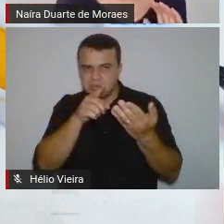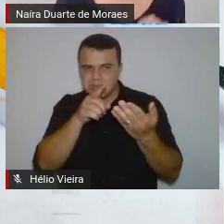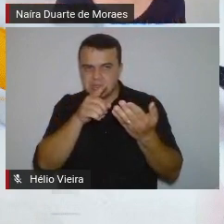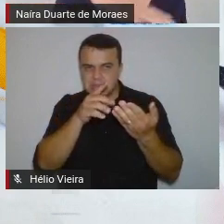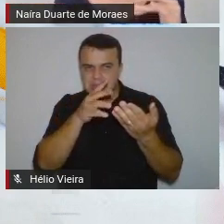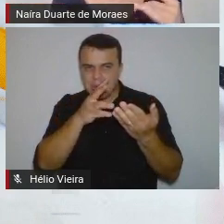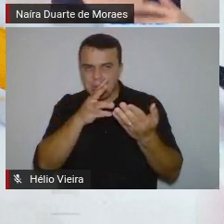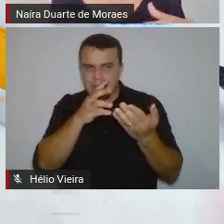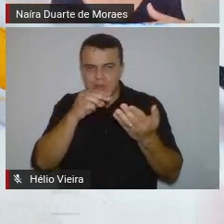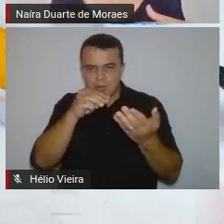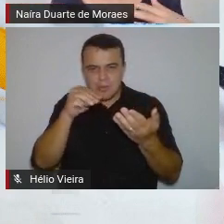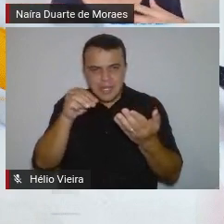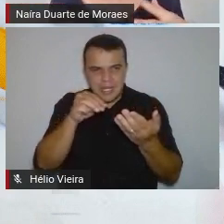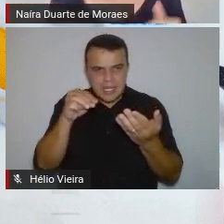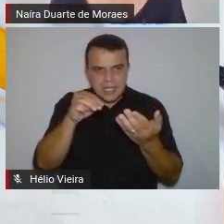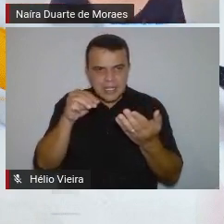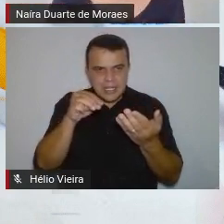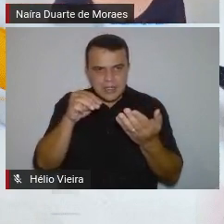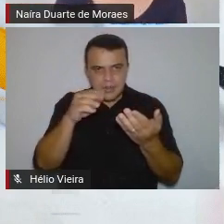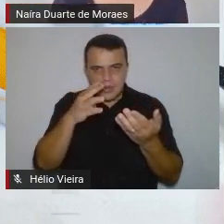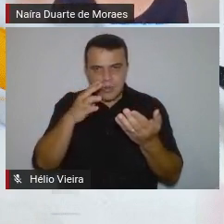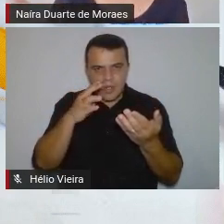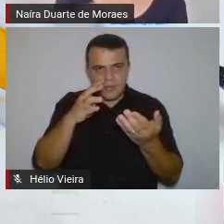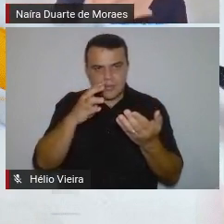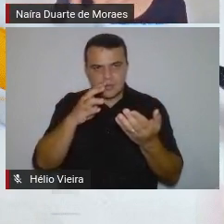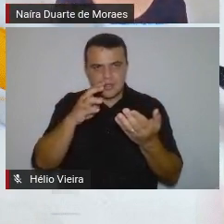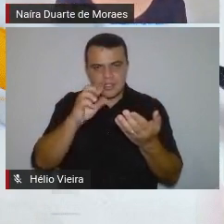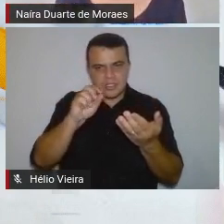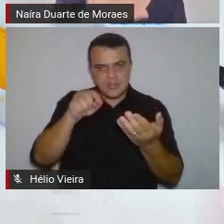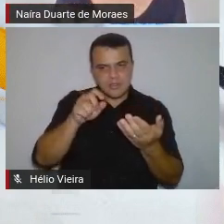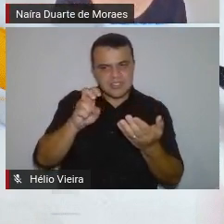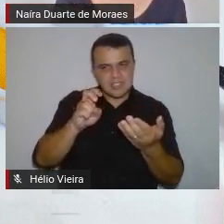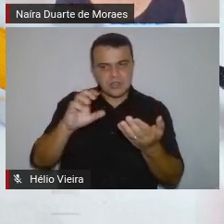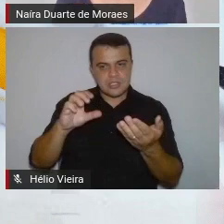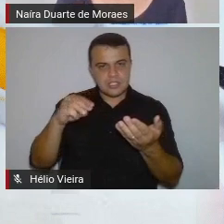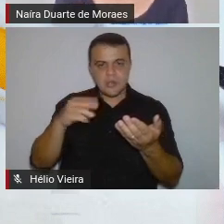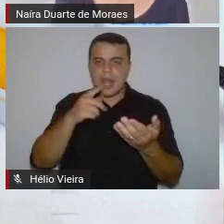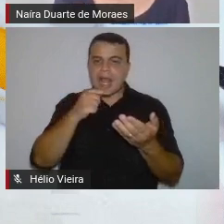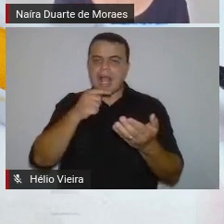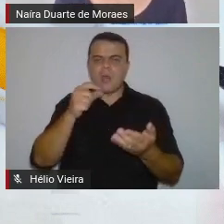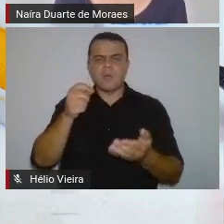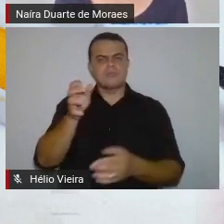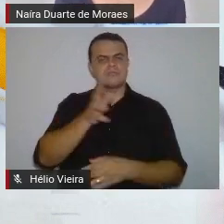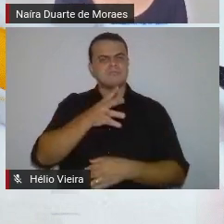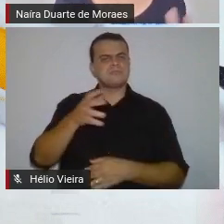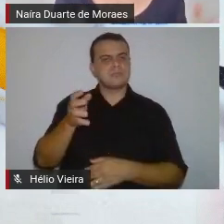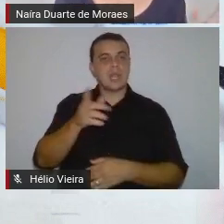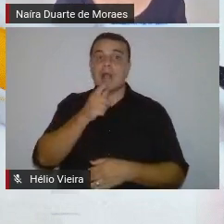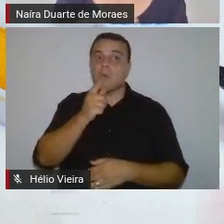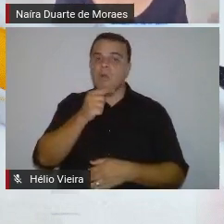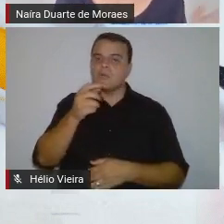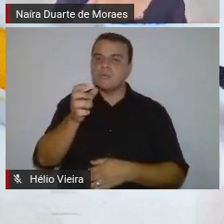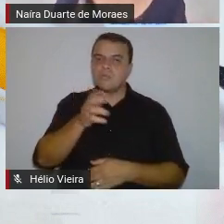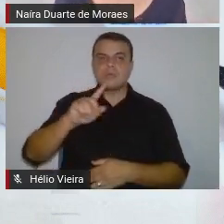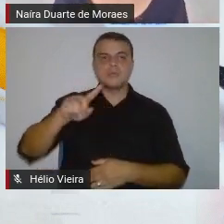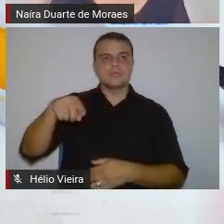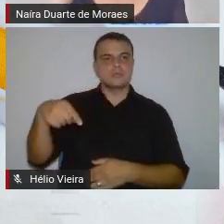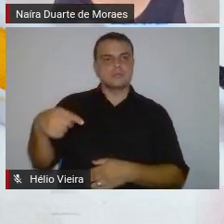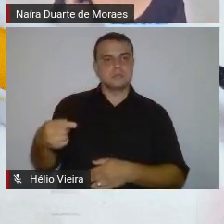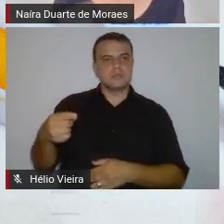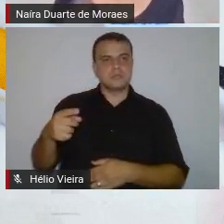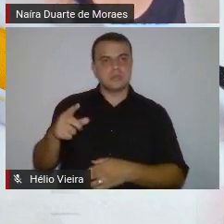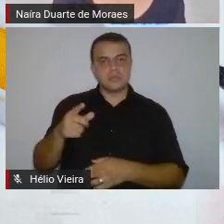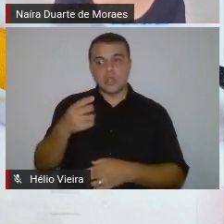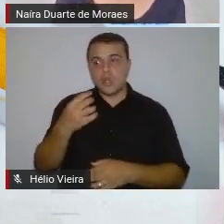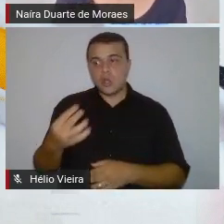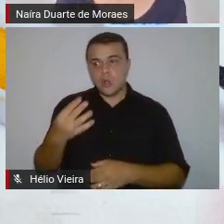4 milímetros, meio centímetro. Passa bastante água. E depois a gente vem e coloca nossa cor,